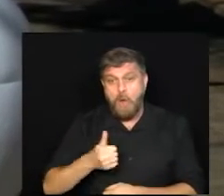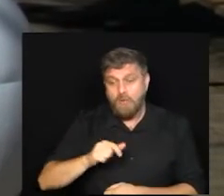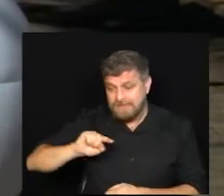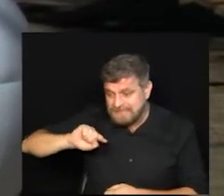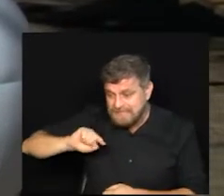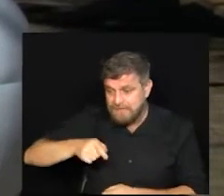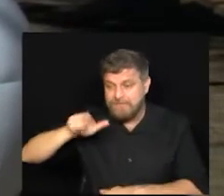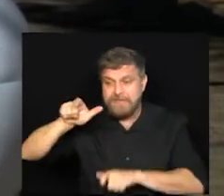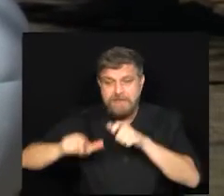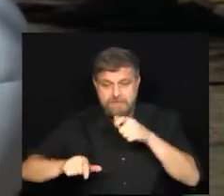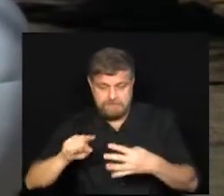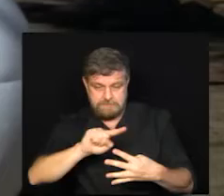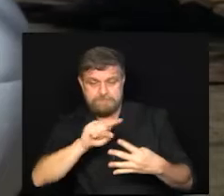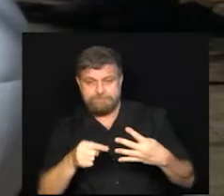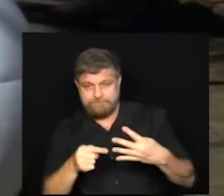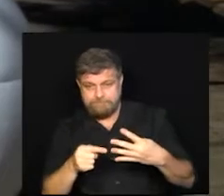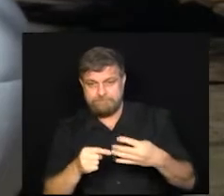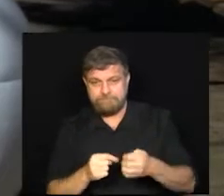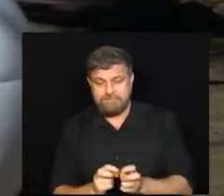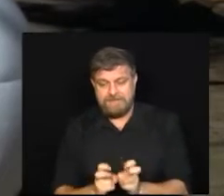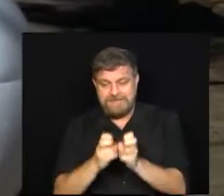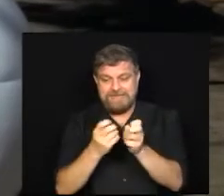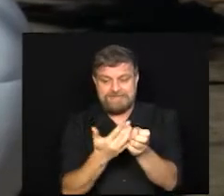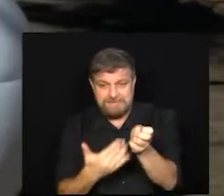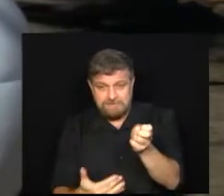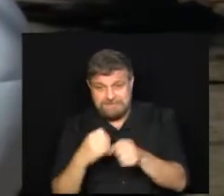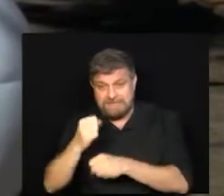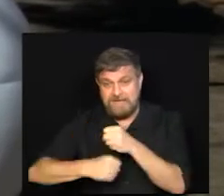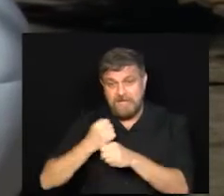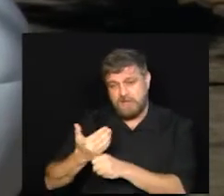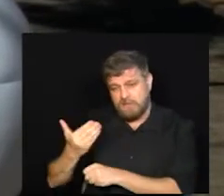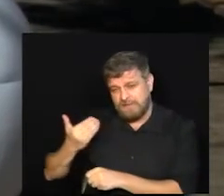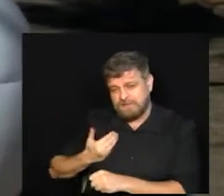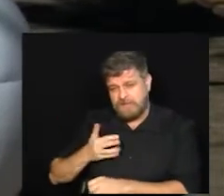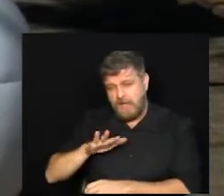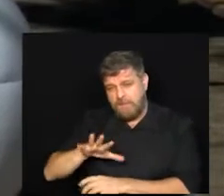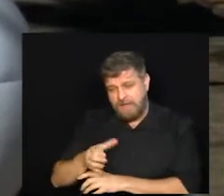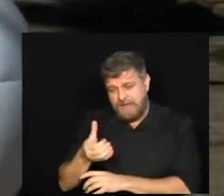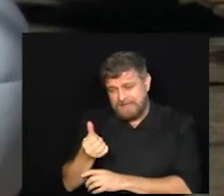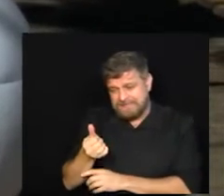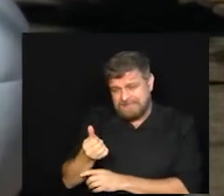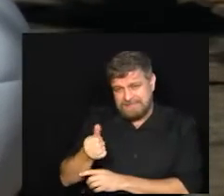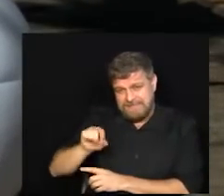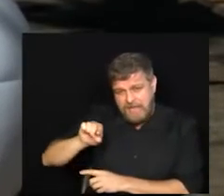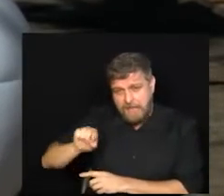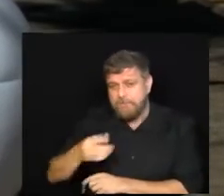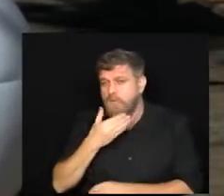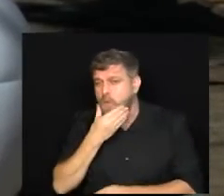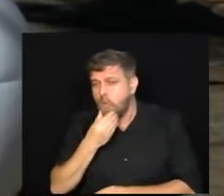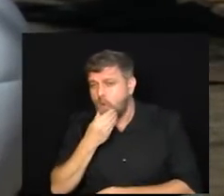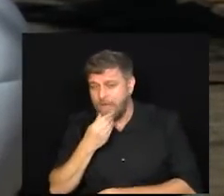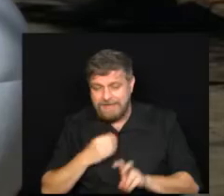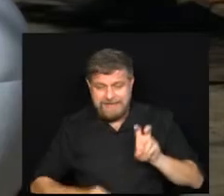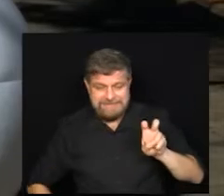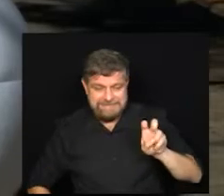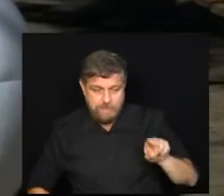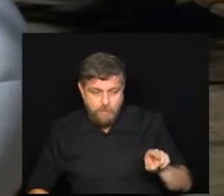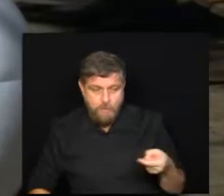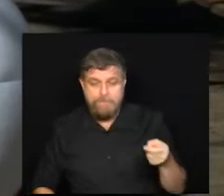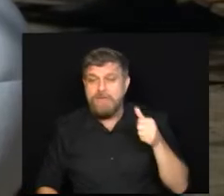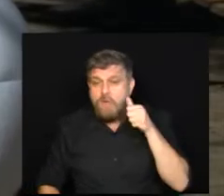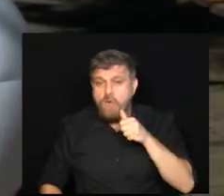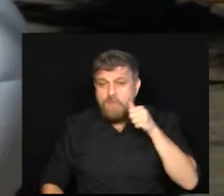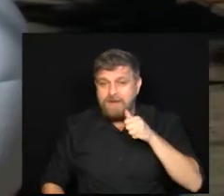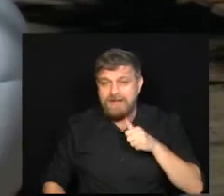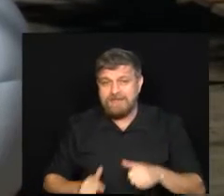acometidas por algum desses tipos de leucemia no ano passado. Mais ou menos 6 mil homens e aproximadamente 5 mil mulheres. E 7